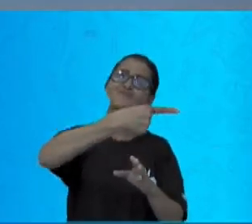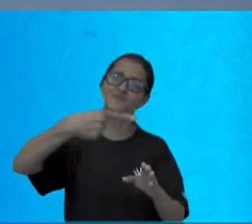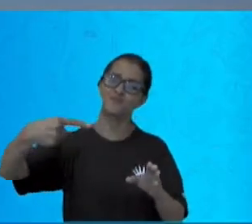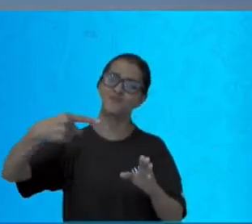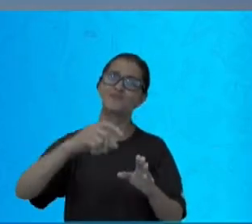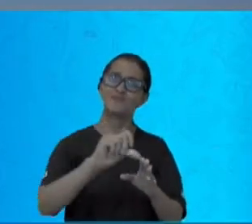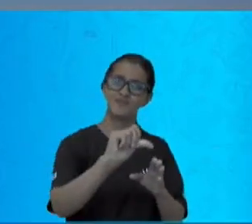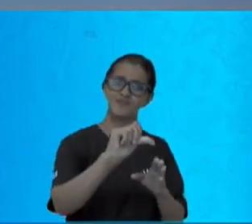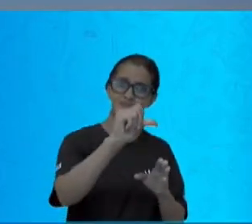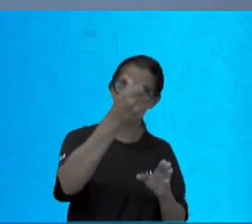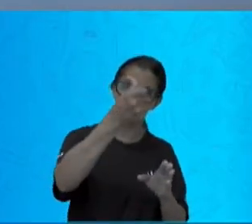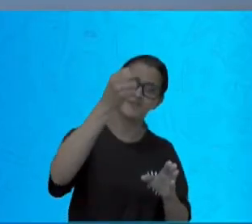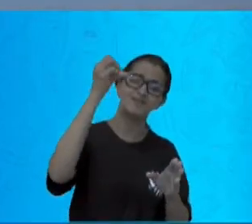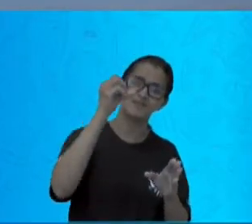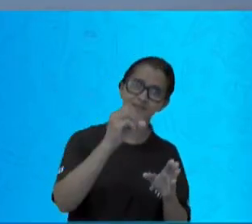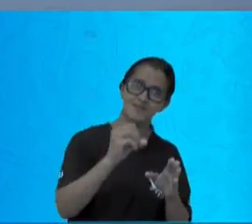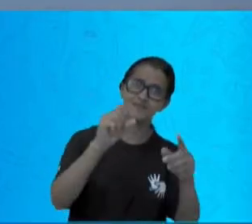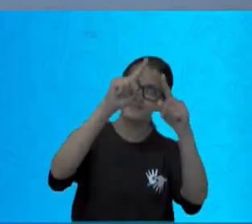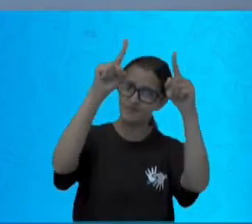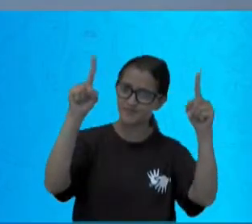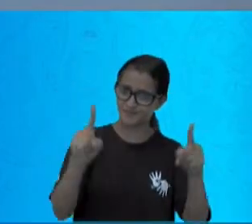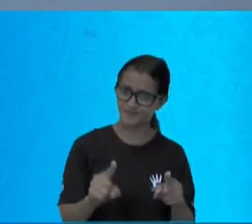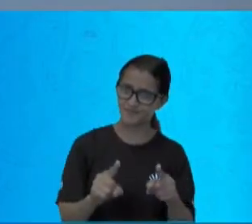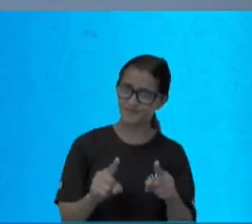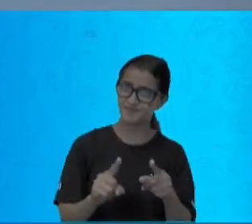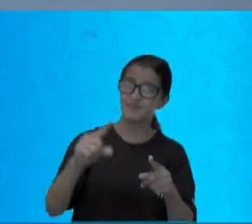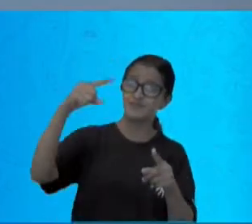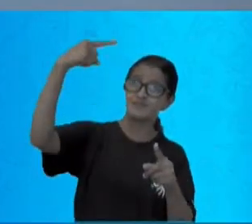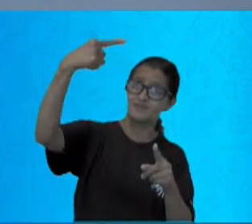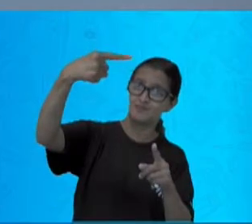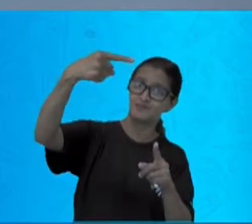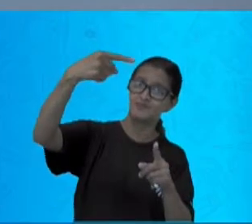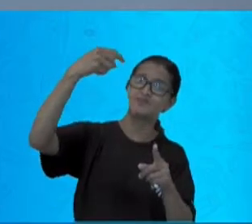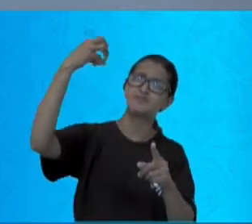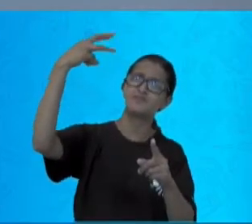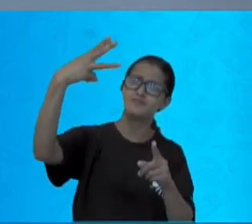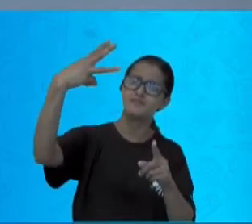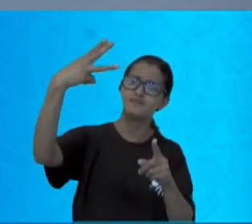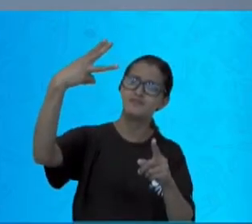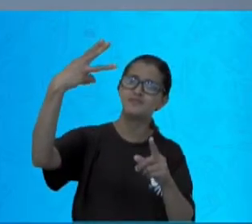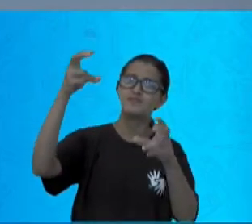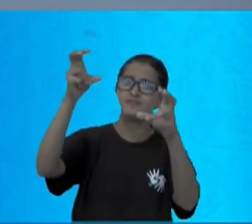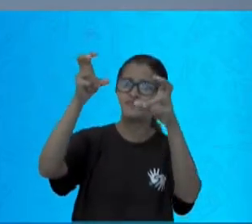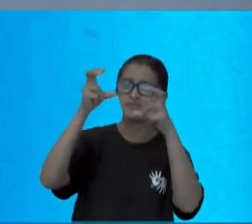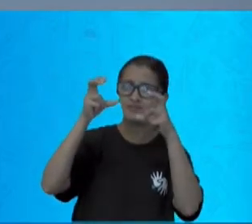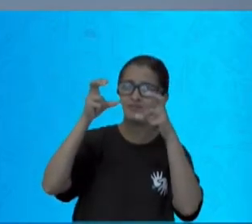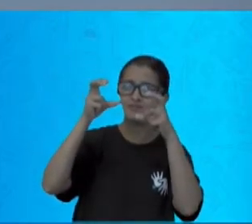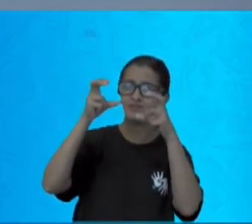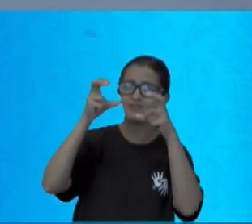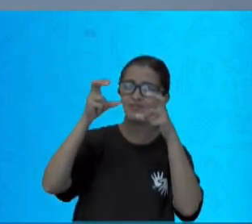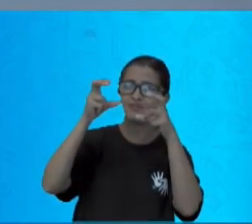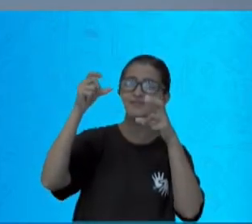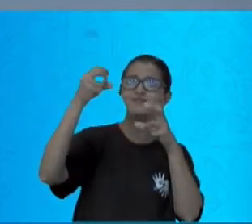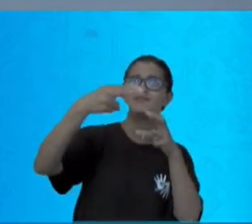ao menos 3. Então, veja bem. Tirar esse trem aqui que está me